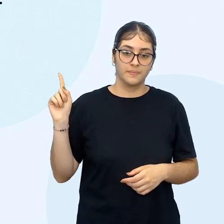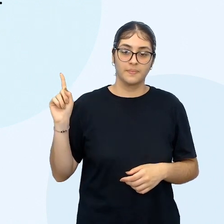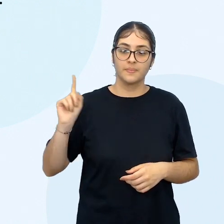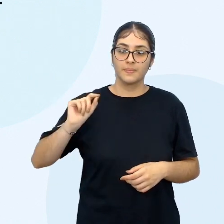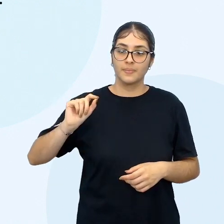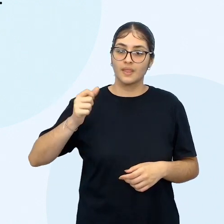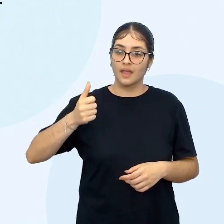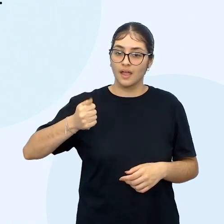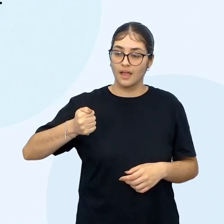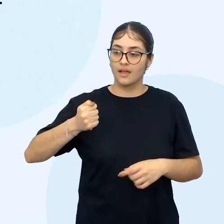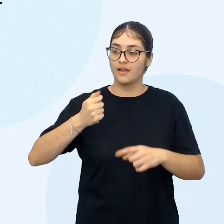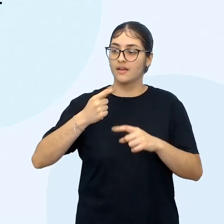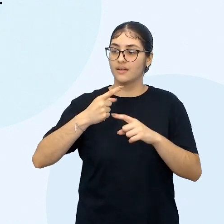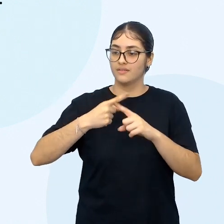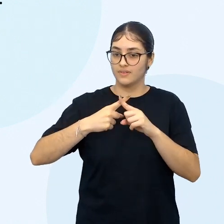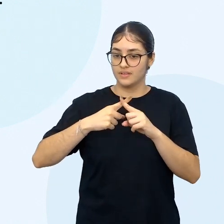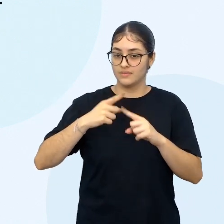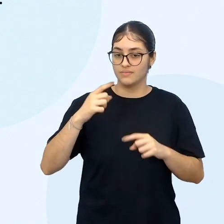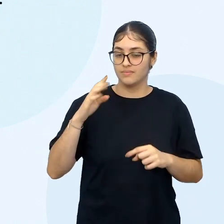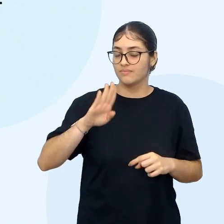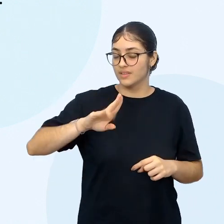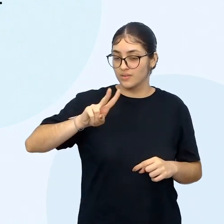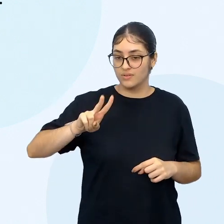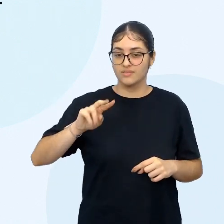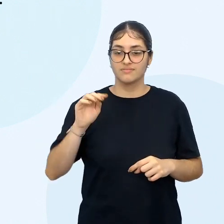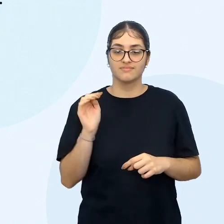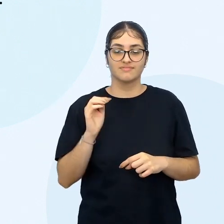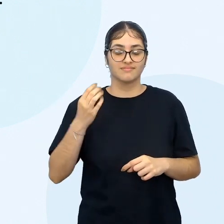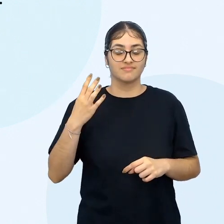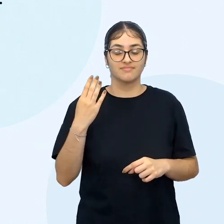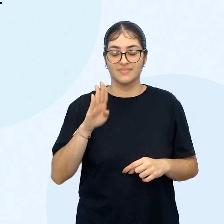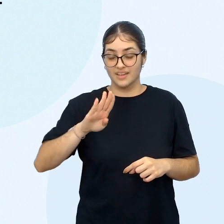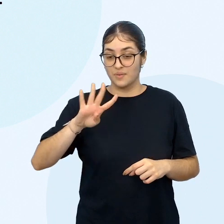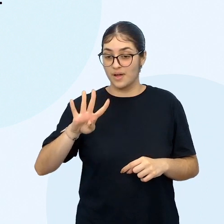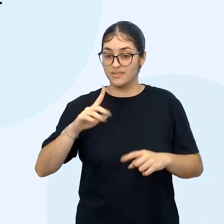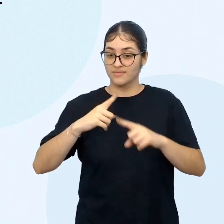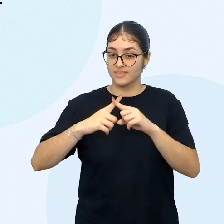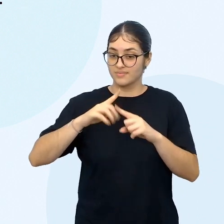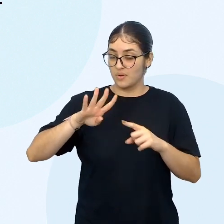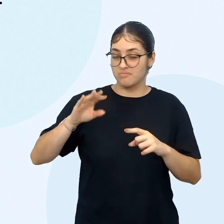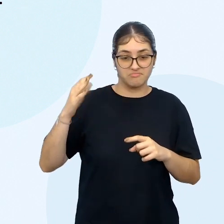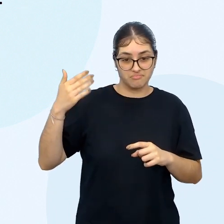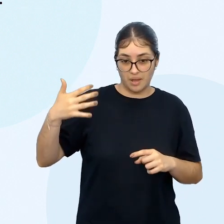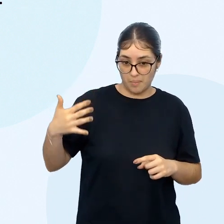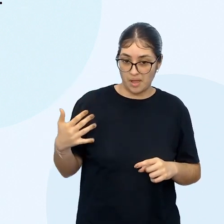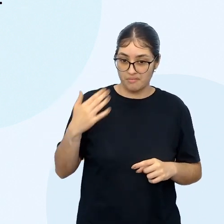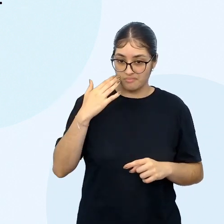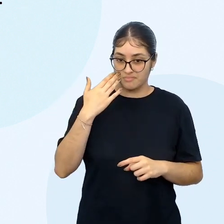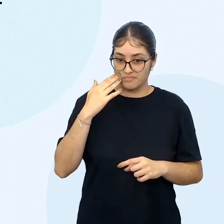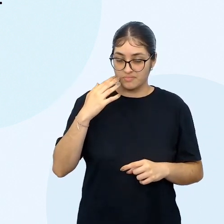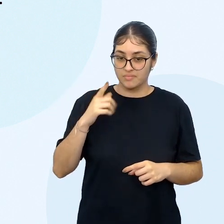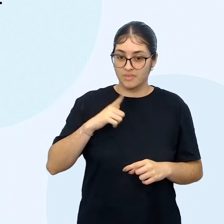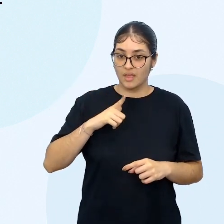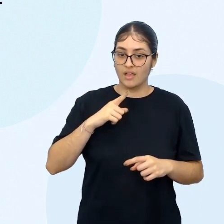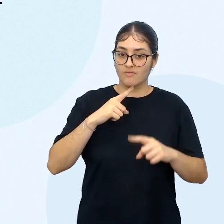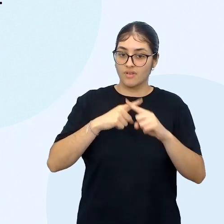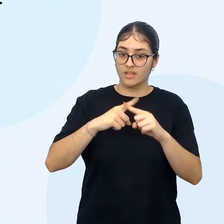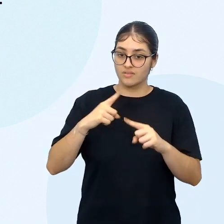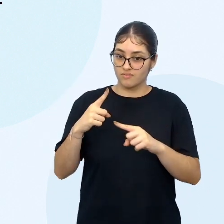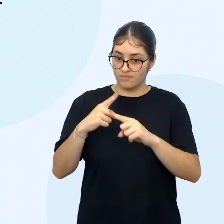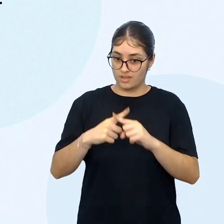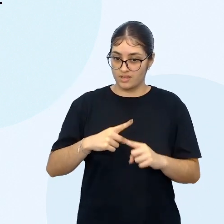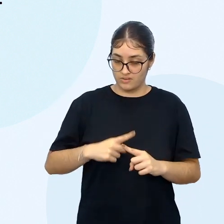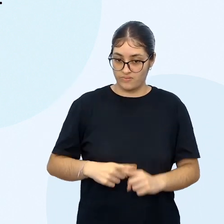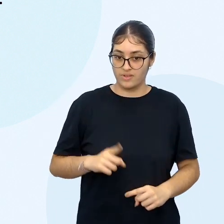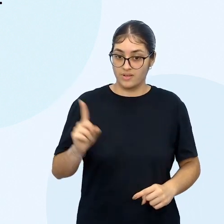A vezes o B. A2 vezes B2, A3 vezes B3, A4 vezes B4 e assim por diante. Ele vai tá multiplicar os valorzinhos das células. E ele já